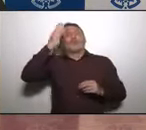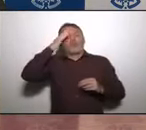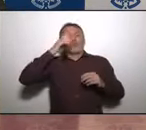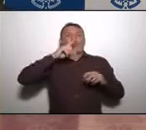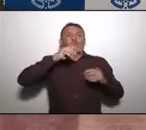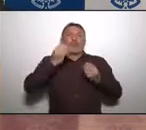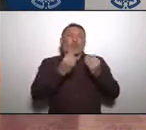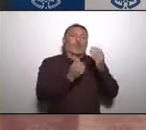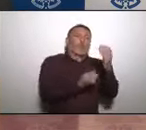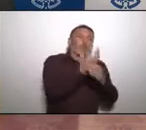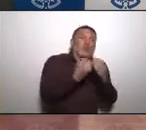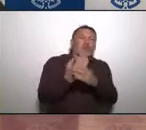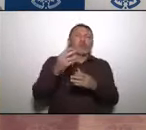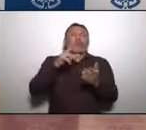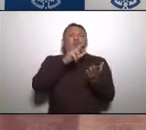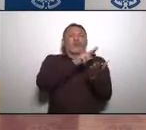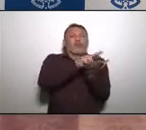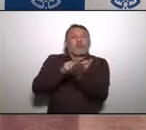leitos, por exemplo.